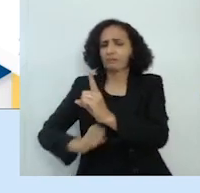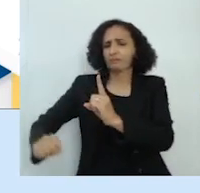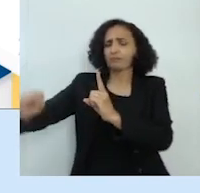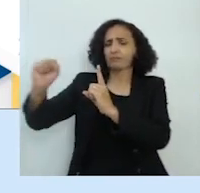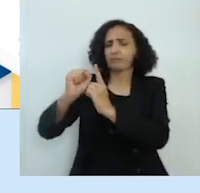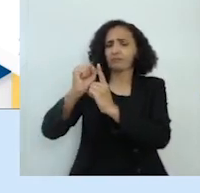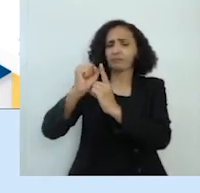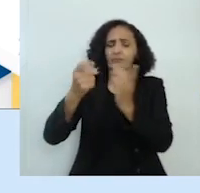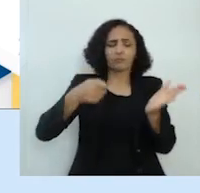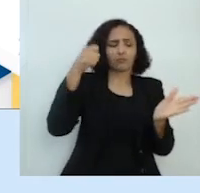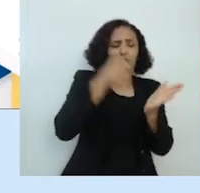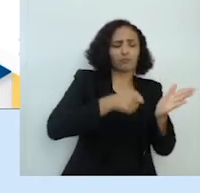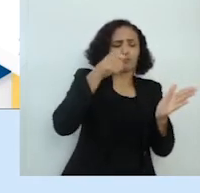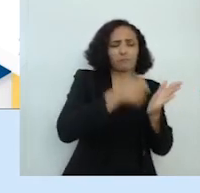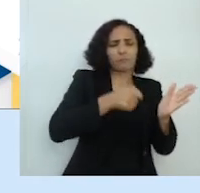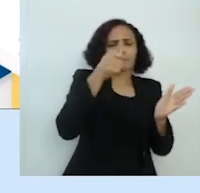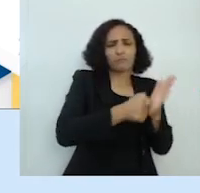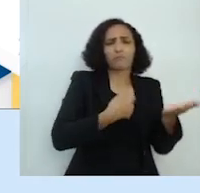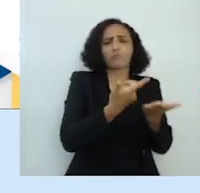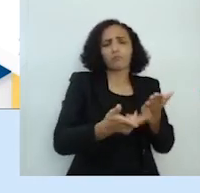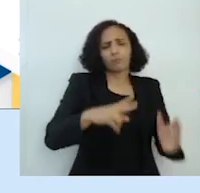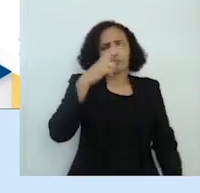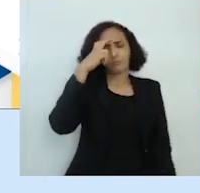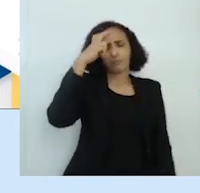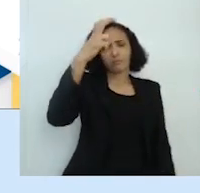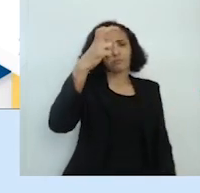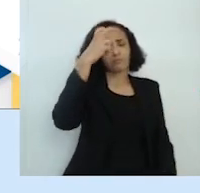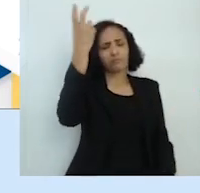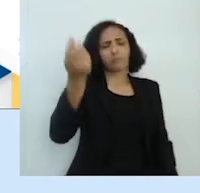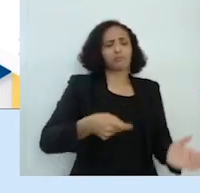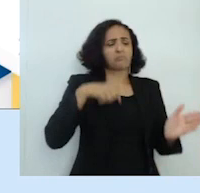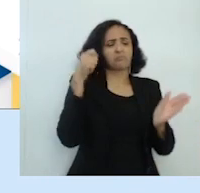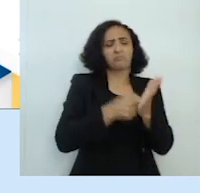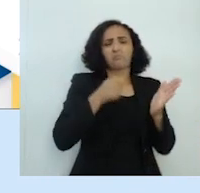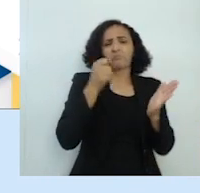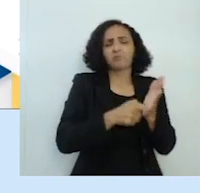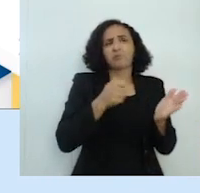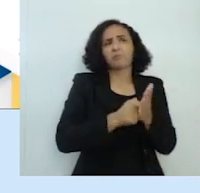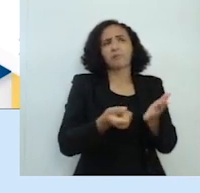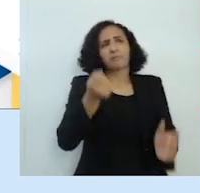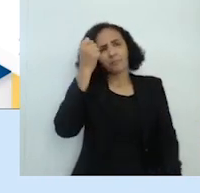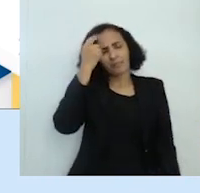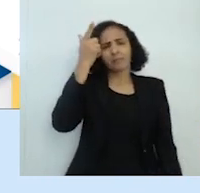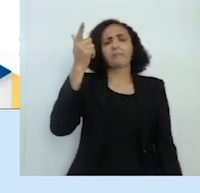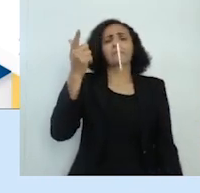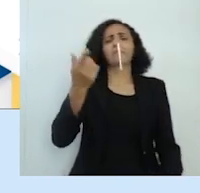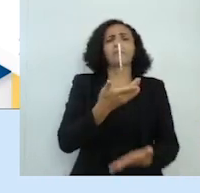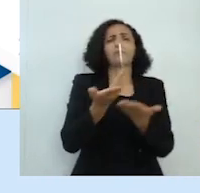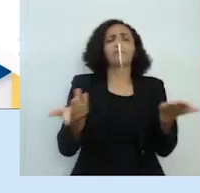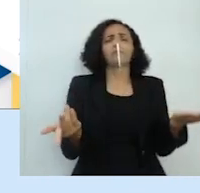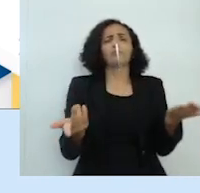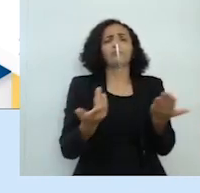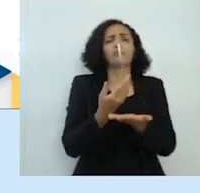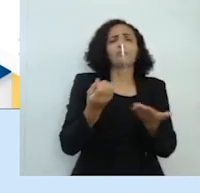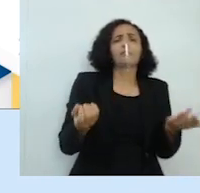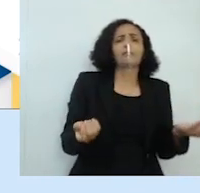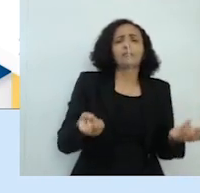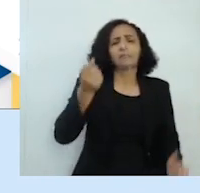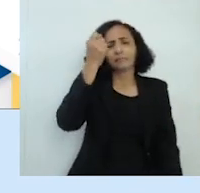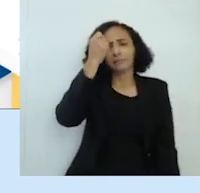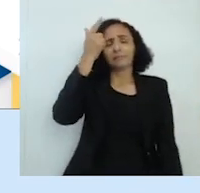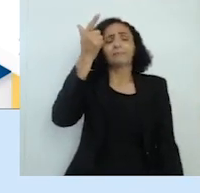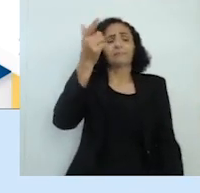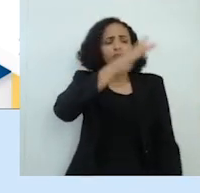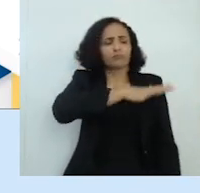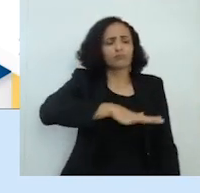capitalismo, intelectuais e liderança operárias começaram a formular ideologias. O que é ideologia, professor? Ideias,